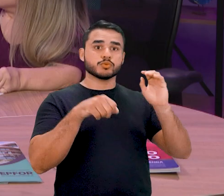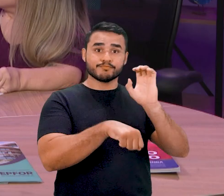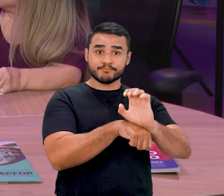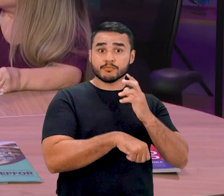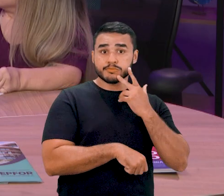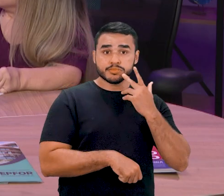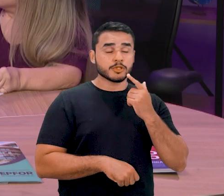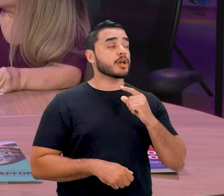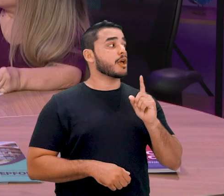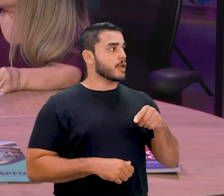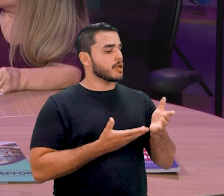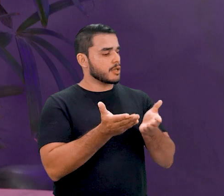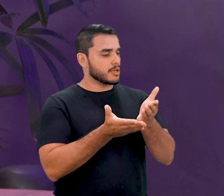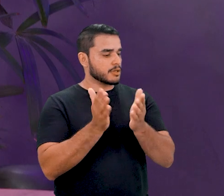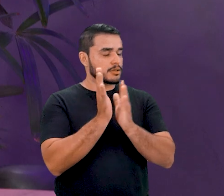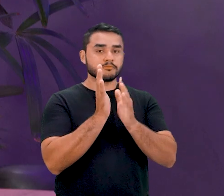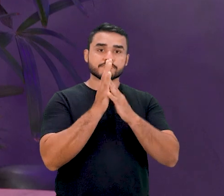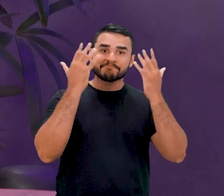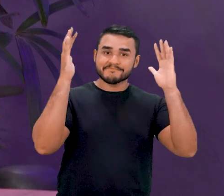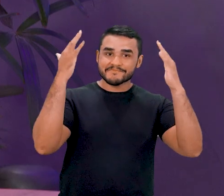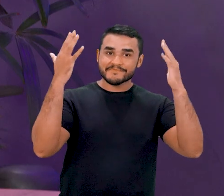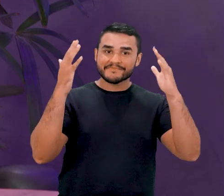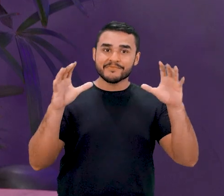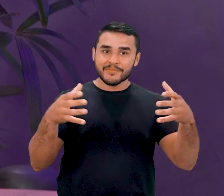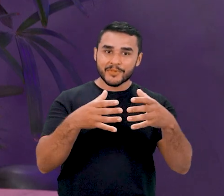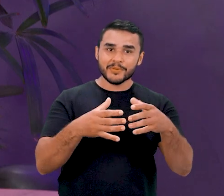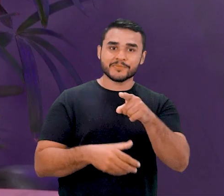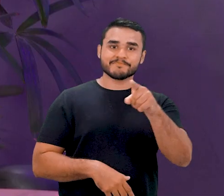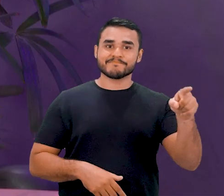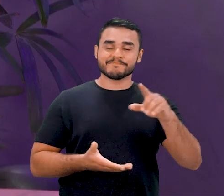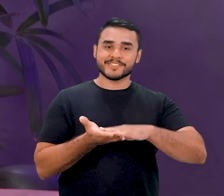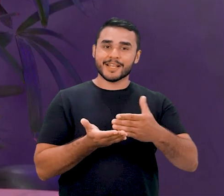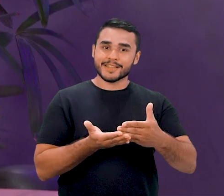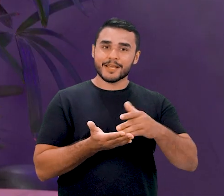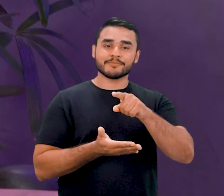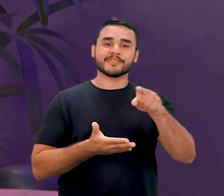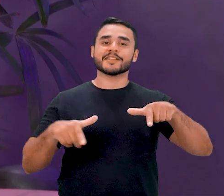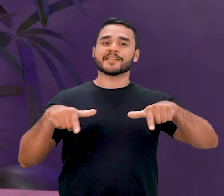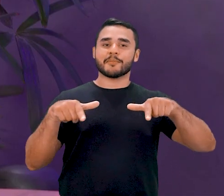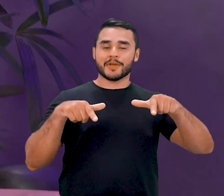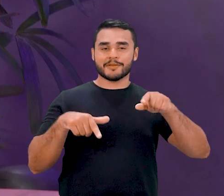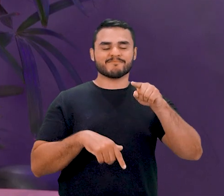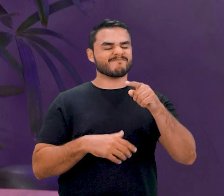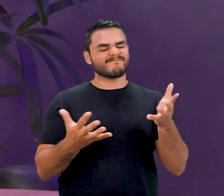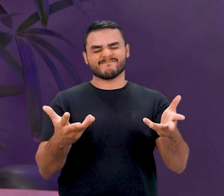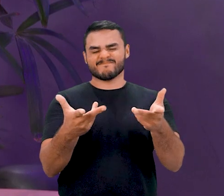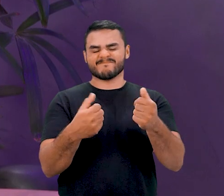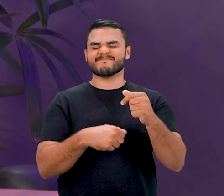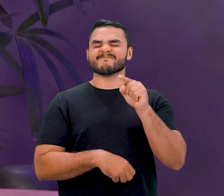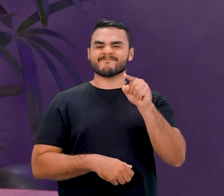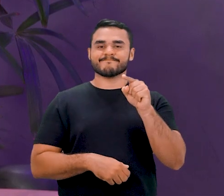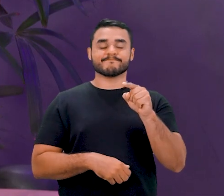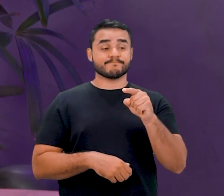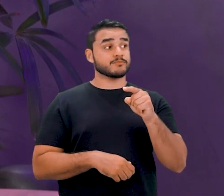todo. Então, assim, meus parabéns para a nossa equipe de intérpretes, que faz um trabalho fantástico com